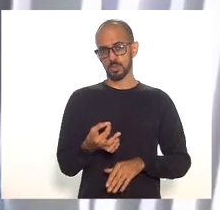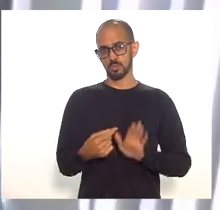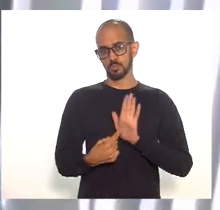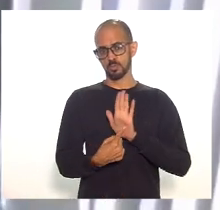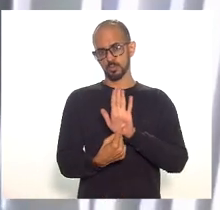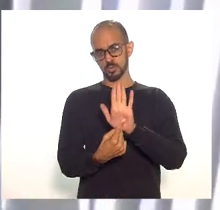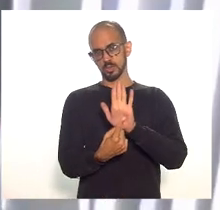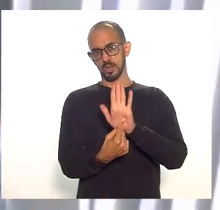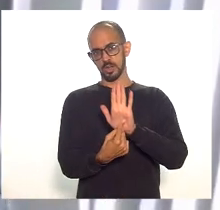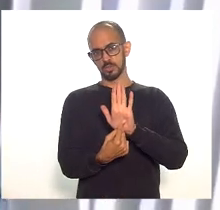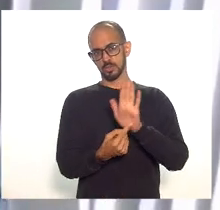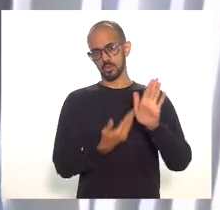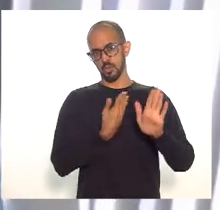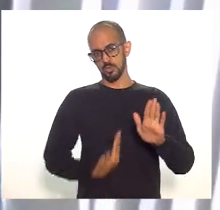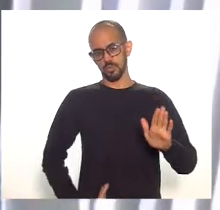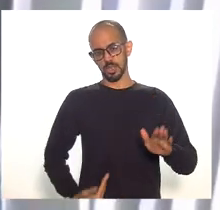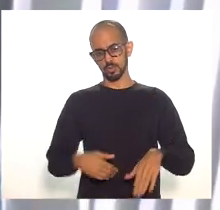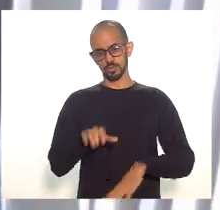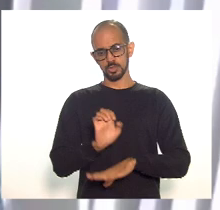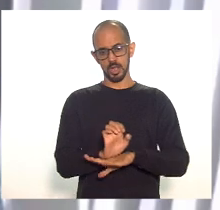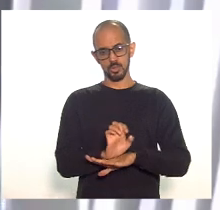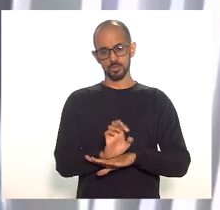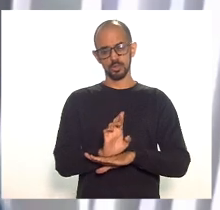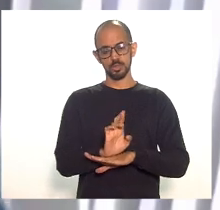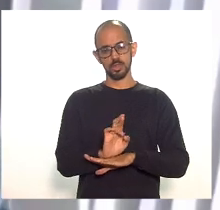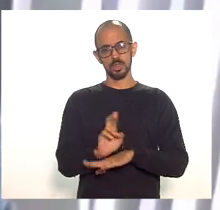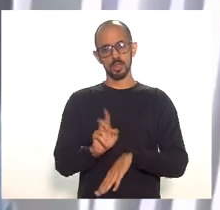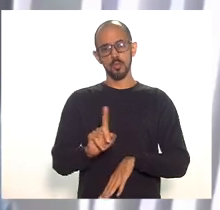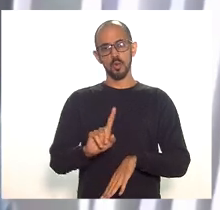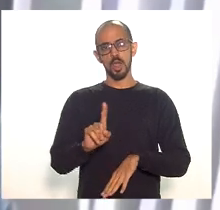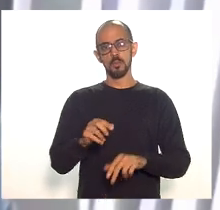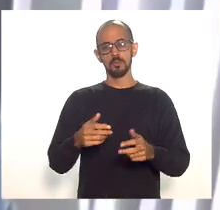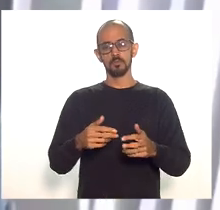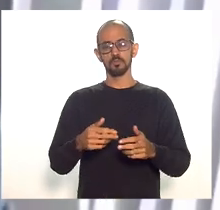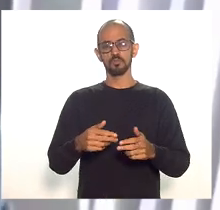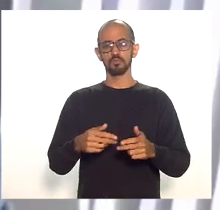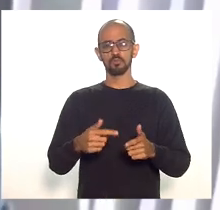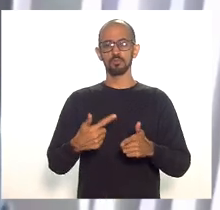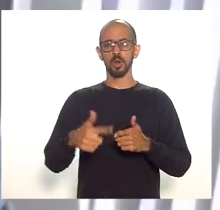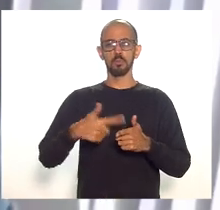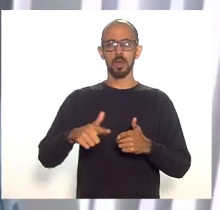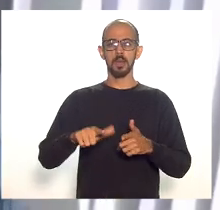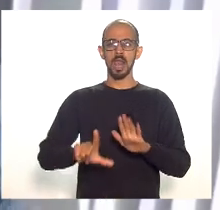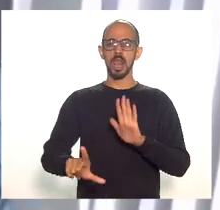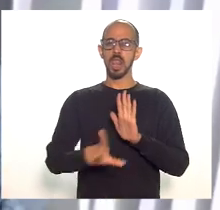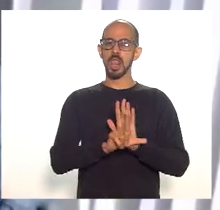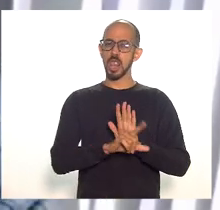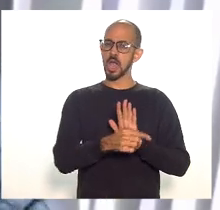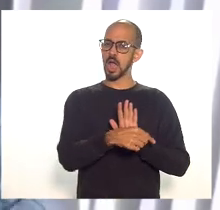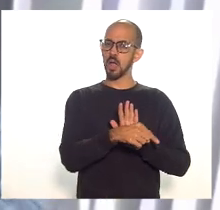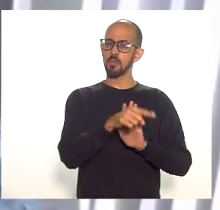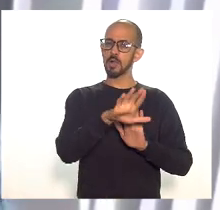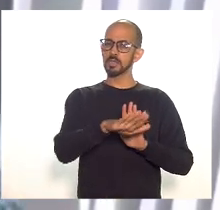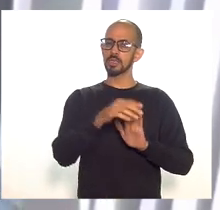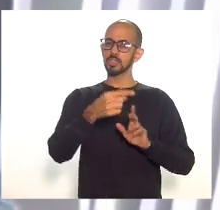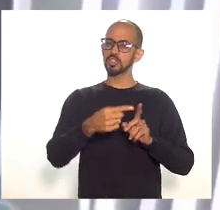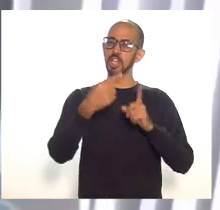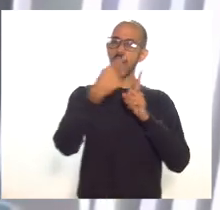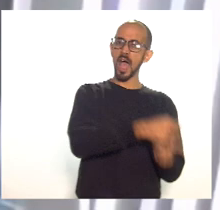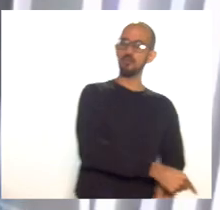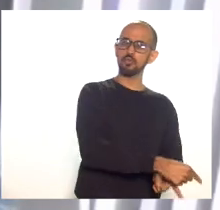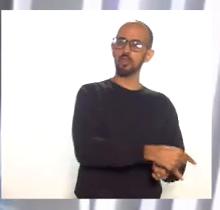trazida pelo governo do Estado, não é uma questão de mera legalidade, né? Mas de afronta direta